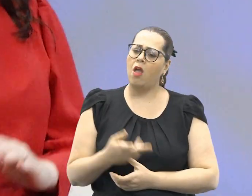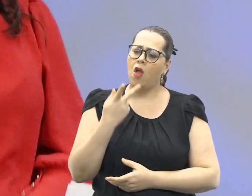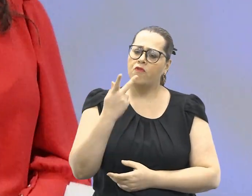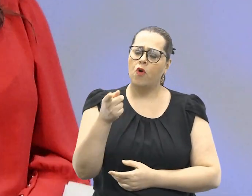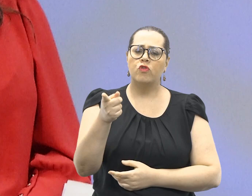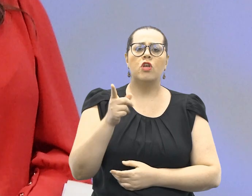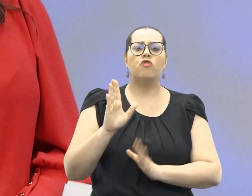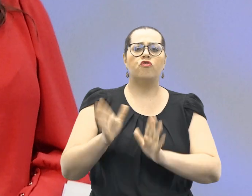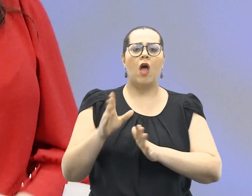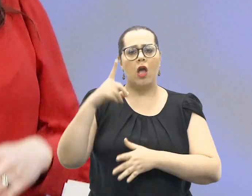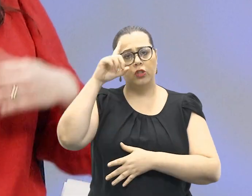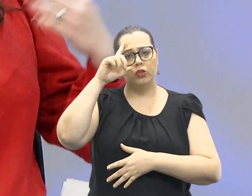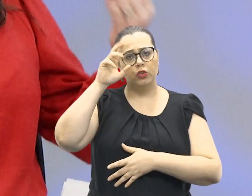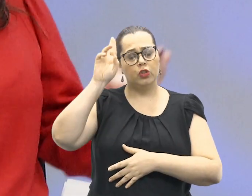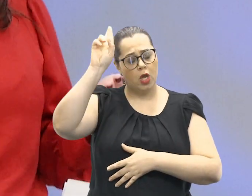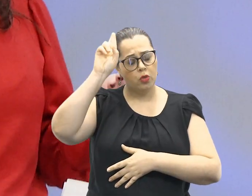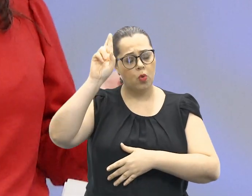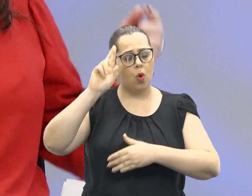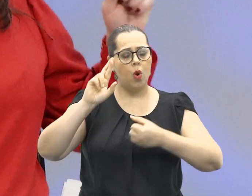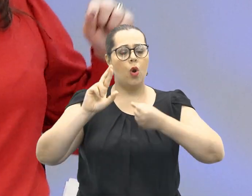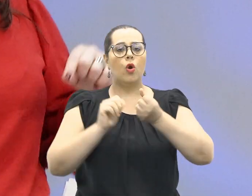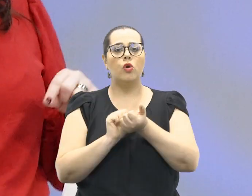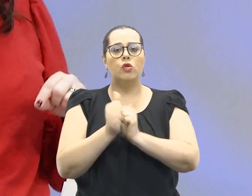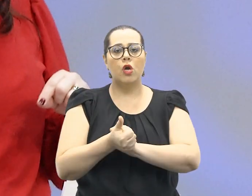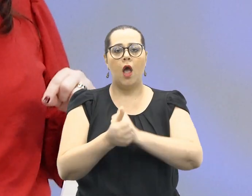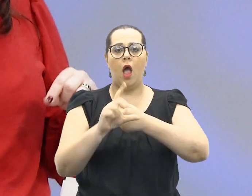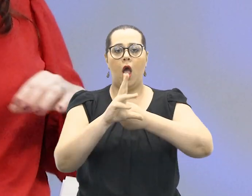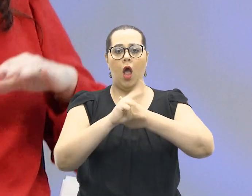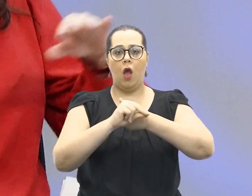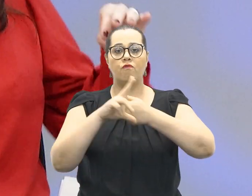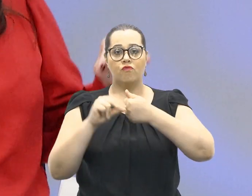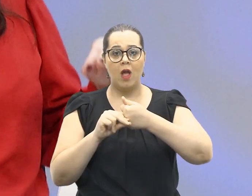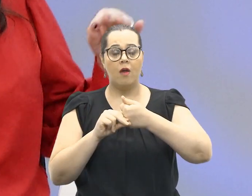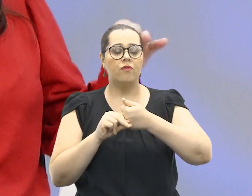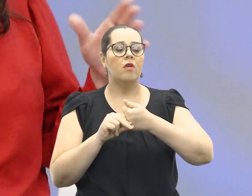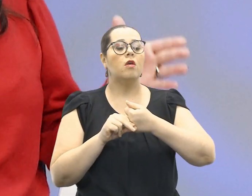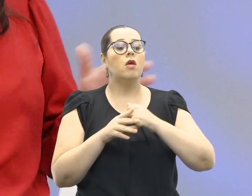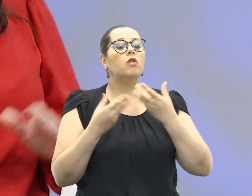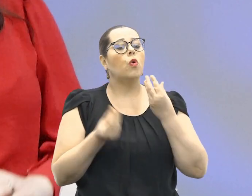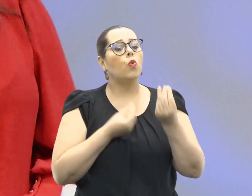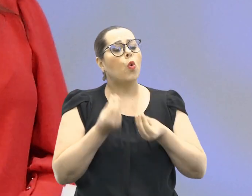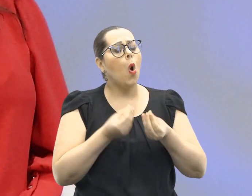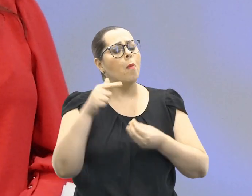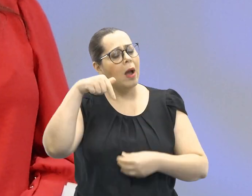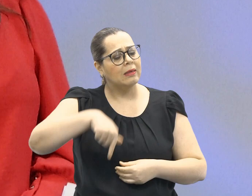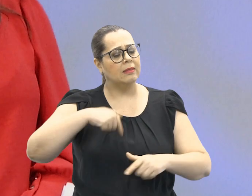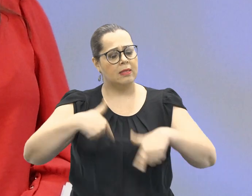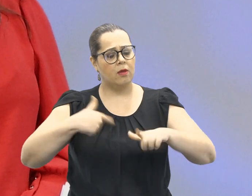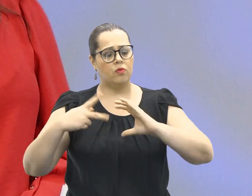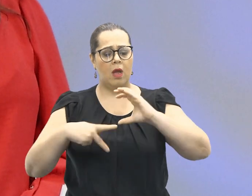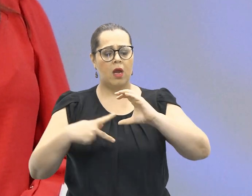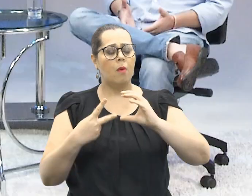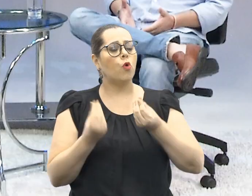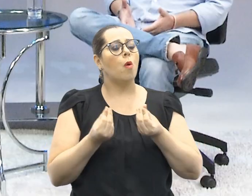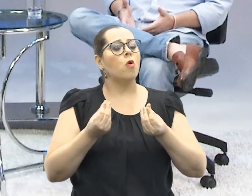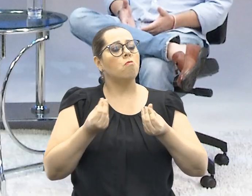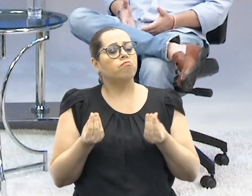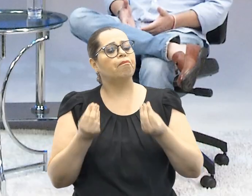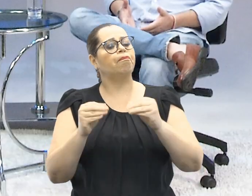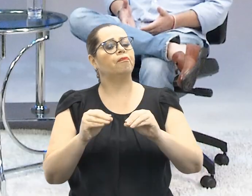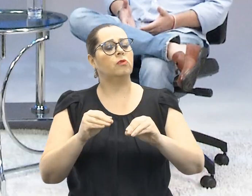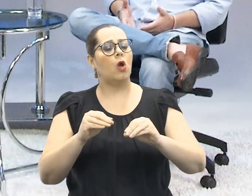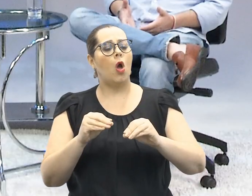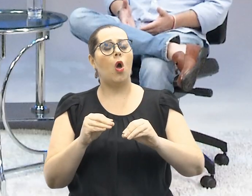da FUNESP, e como que está sendo esse seu trabalho dentro da Câmara para fortalecer o segmento do esporte aqui da capital? Eu, como todo